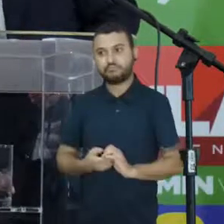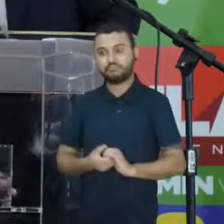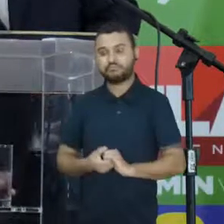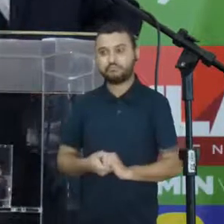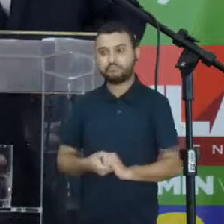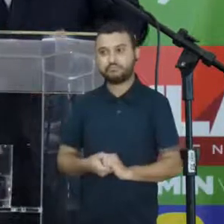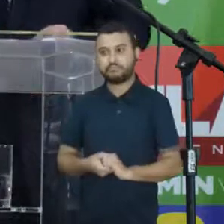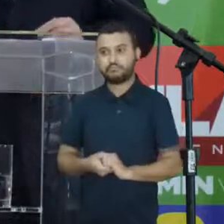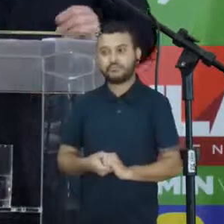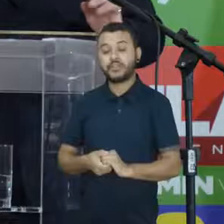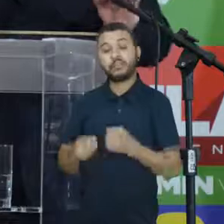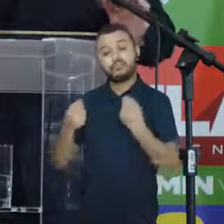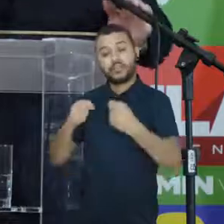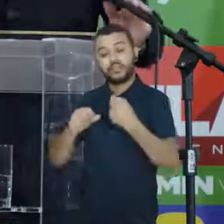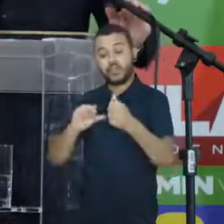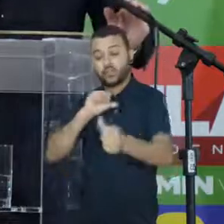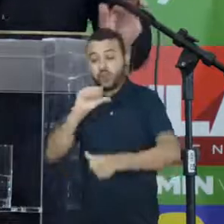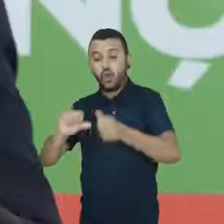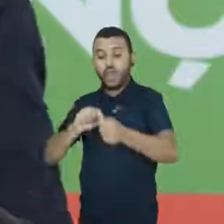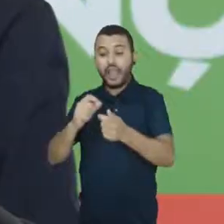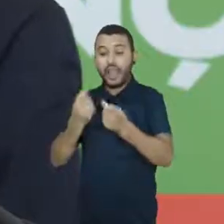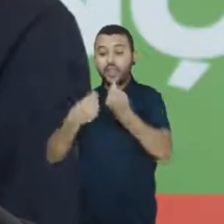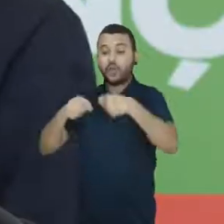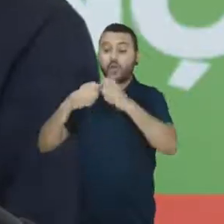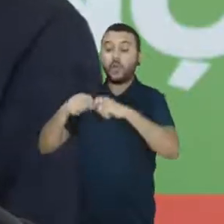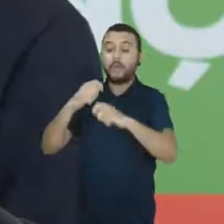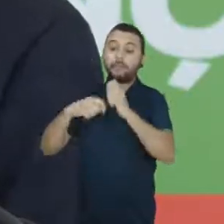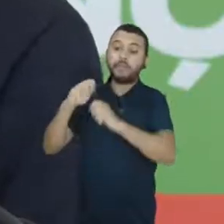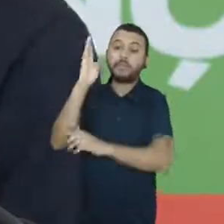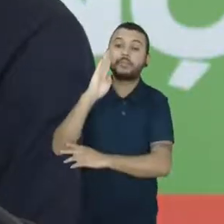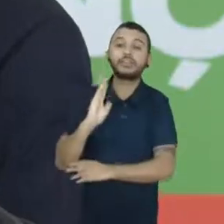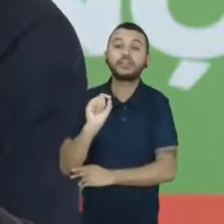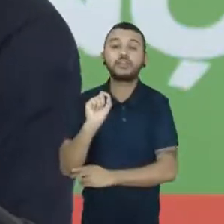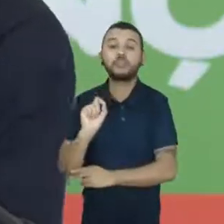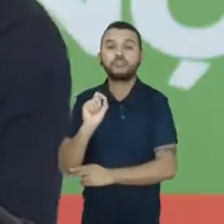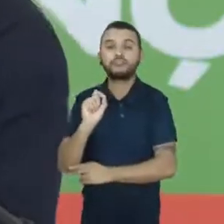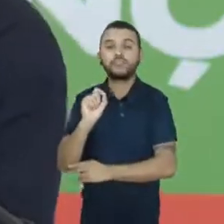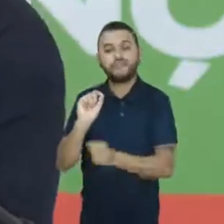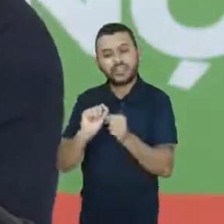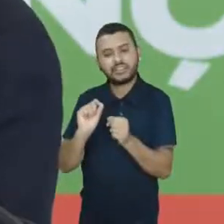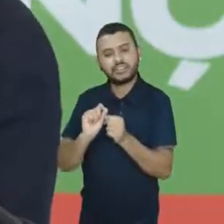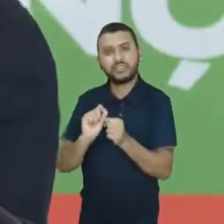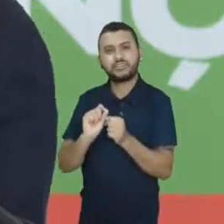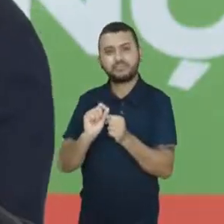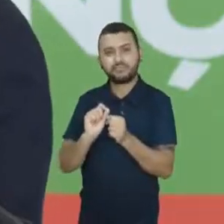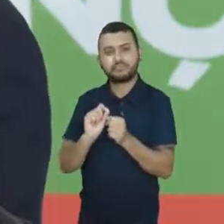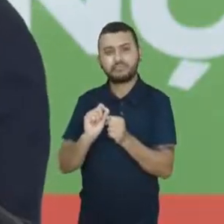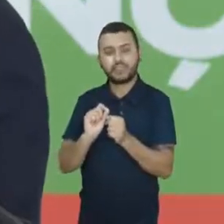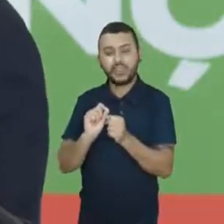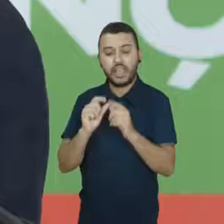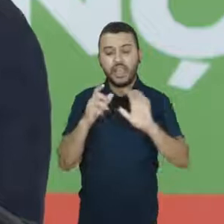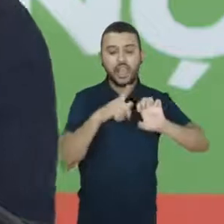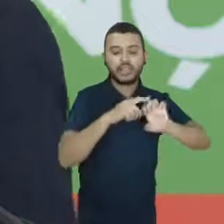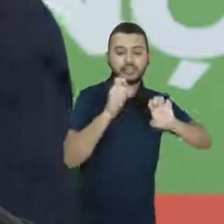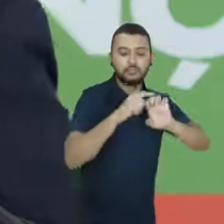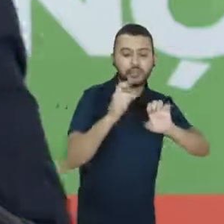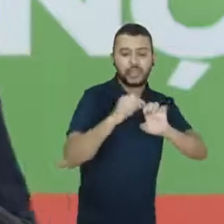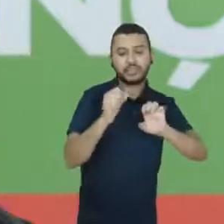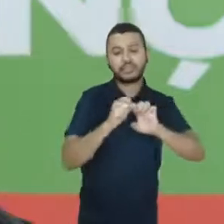evolução na economia brasileira, fazendo com que as micro, pequenas e médias empresas